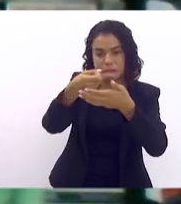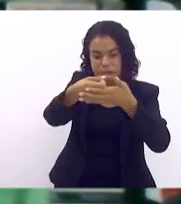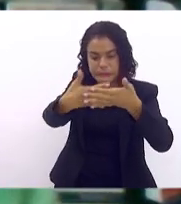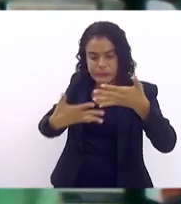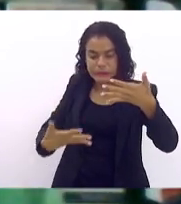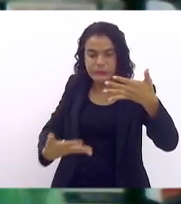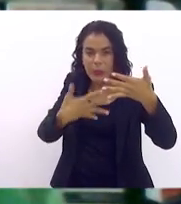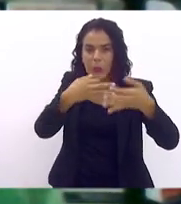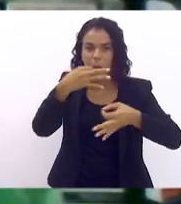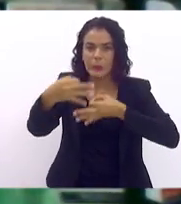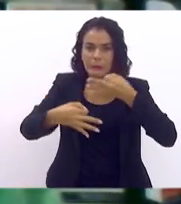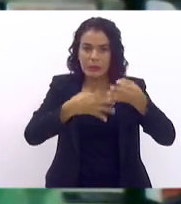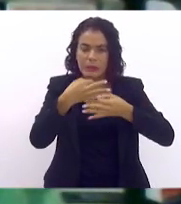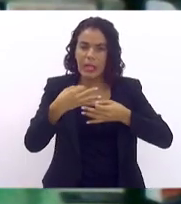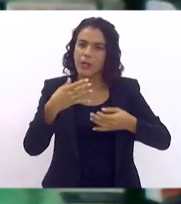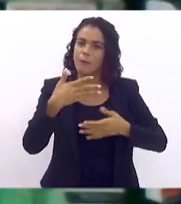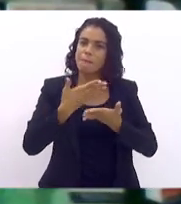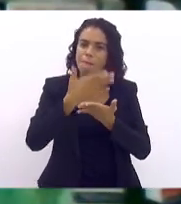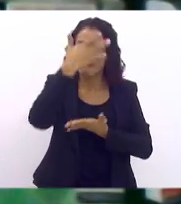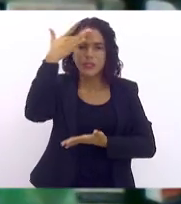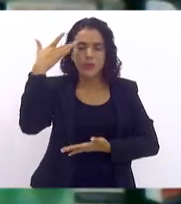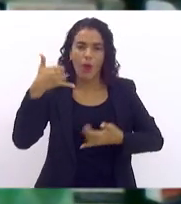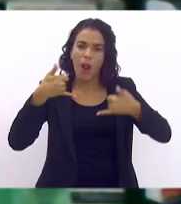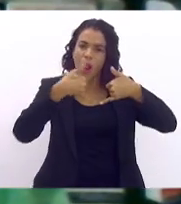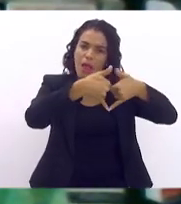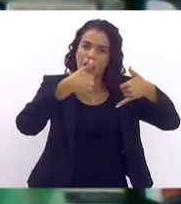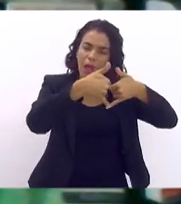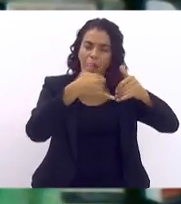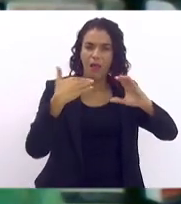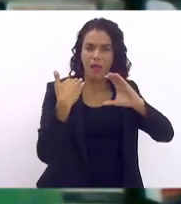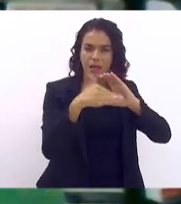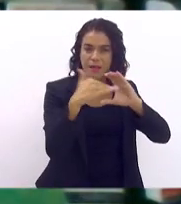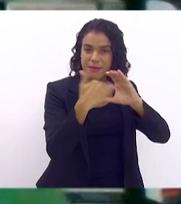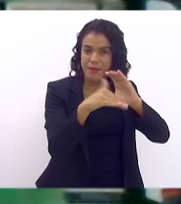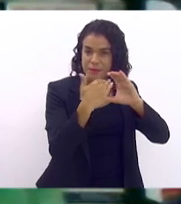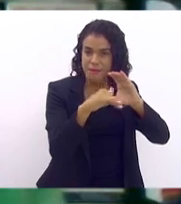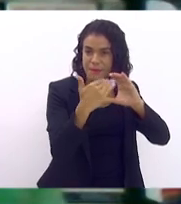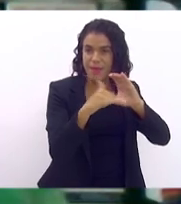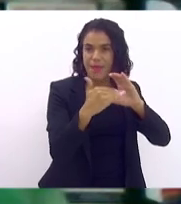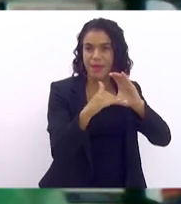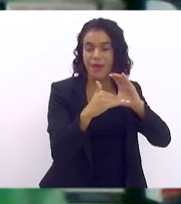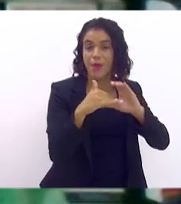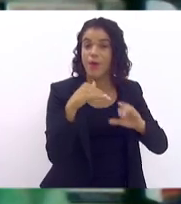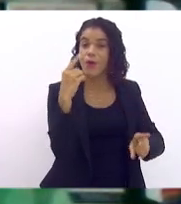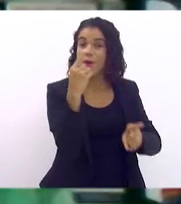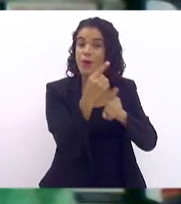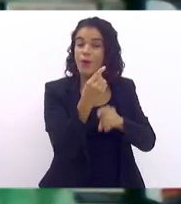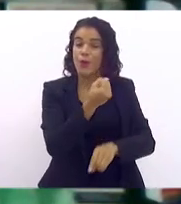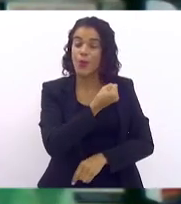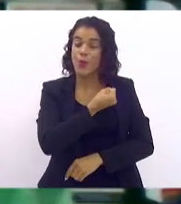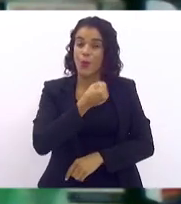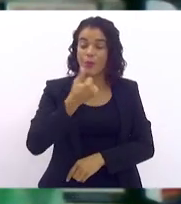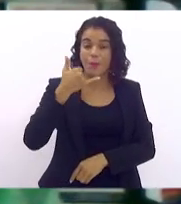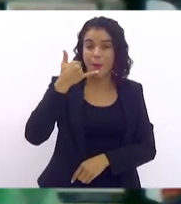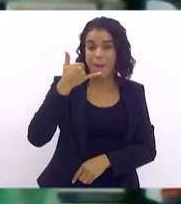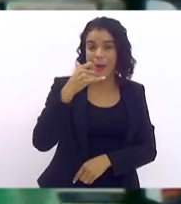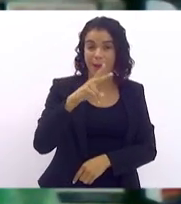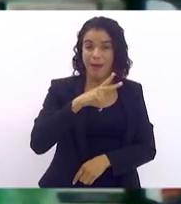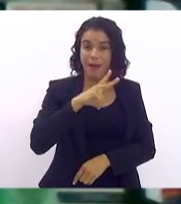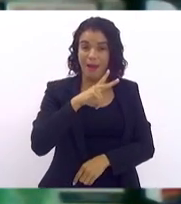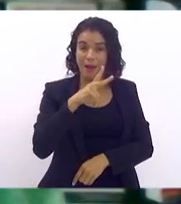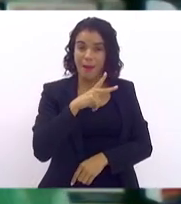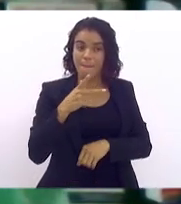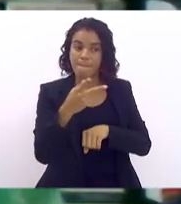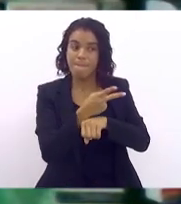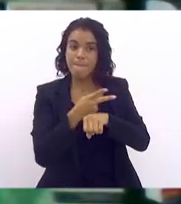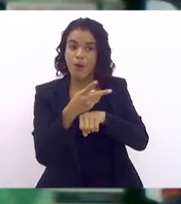a ligar para a loja dela, a mandar e-mail, acharam o telefone pessoal dela atrás dessa menina menor